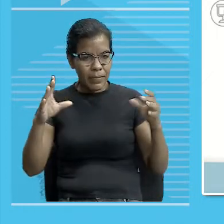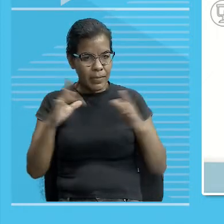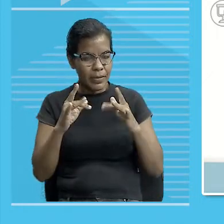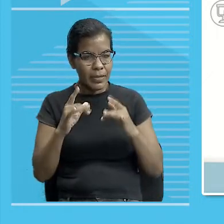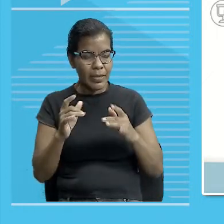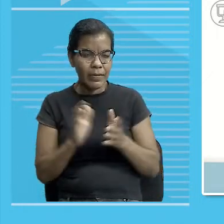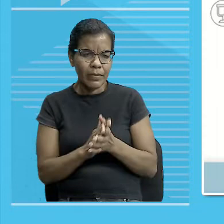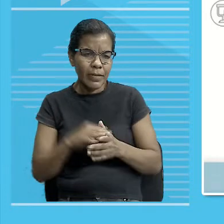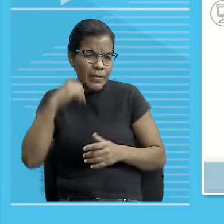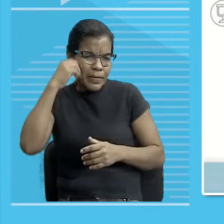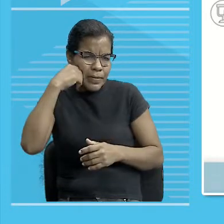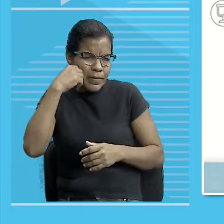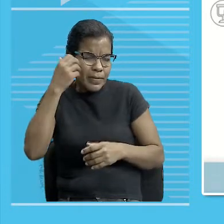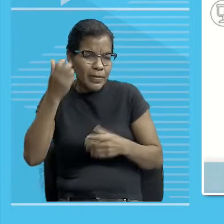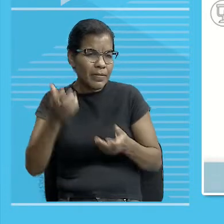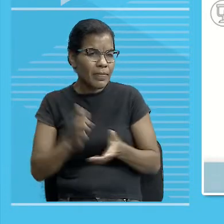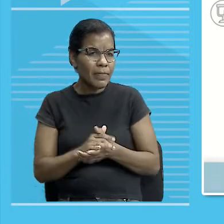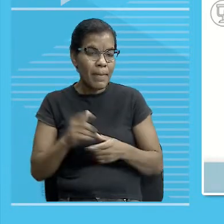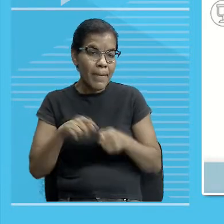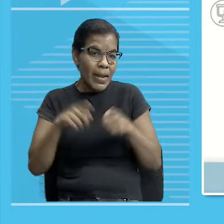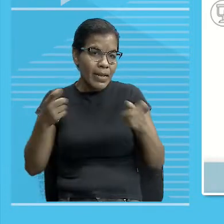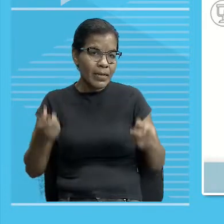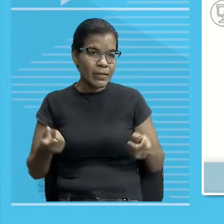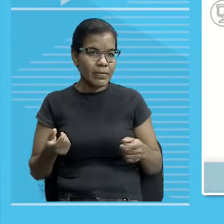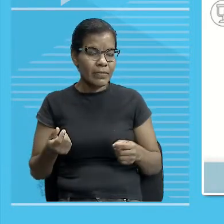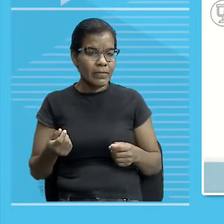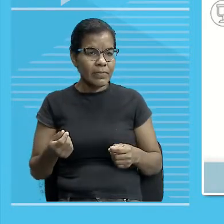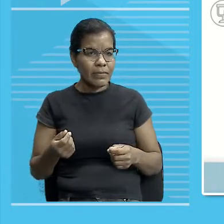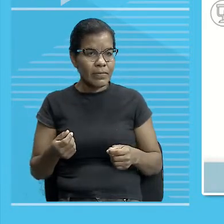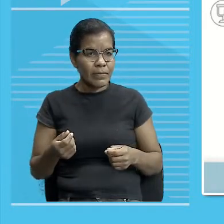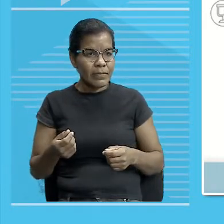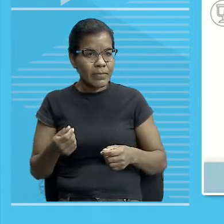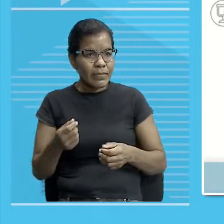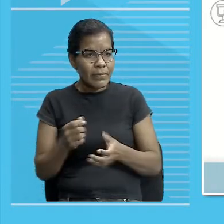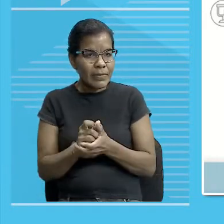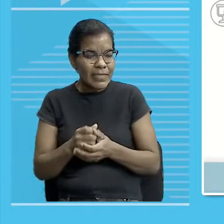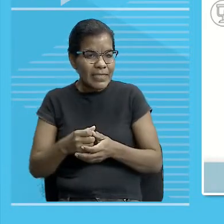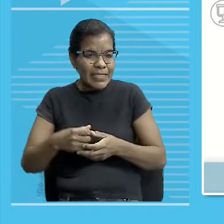muitas pessoas isso. Mas trair a esposa